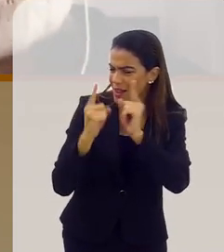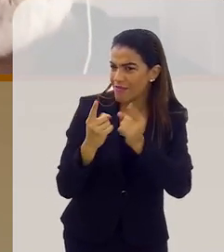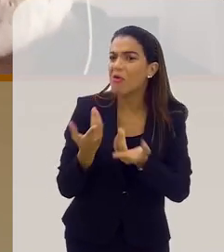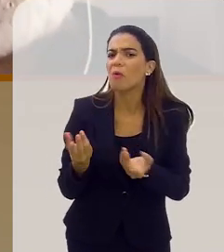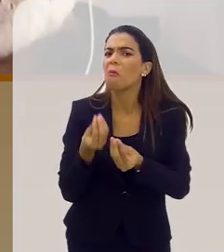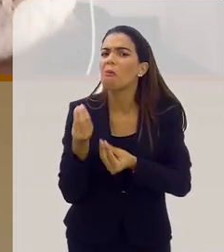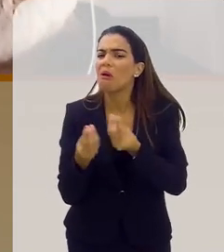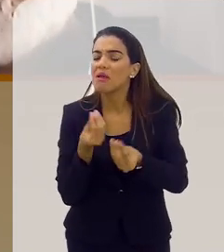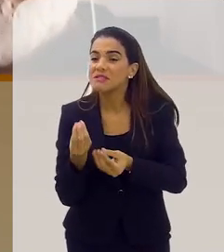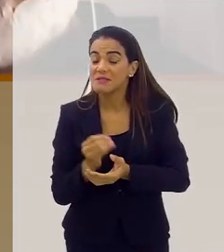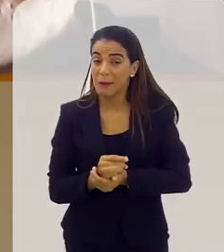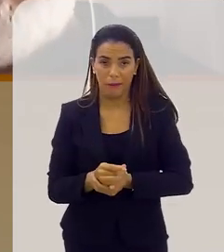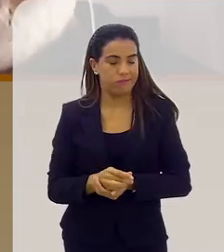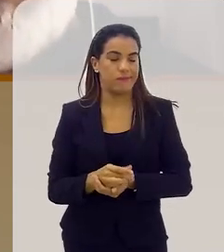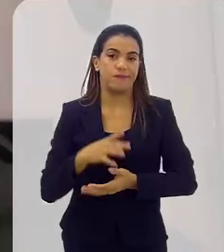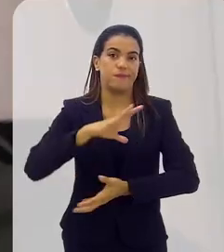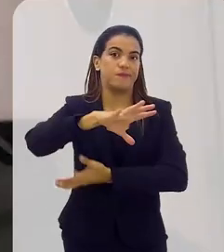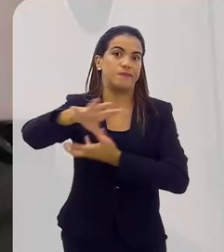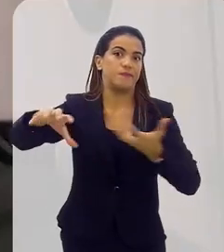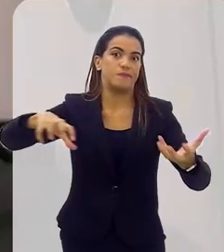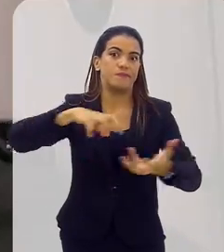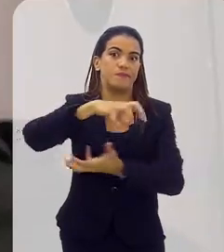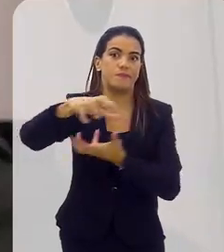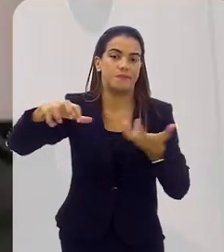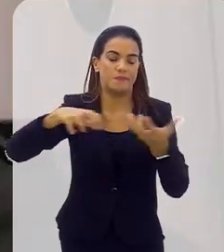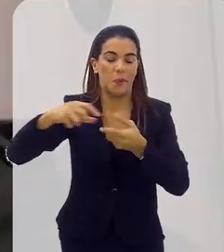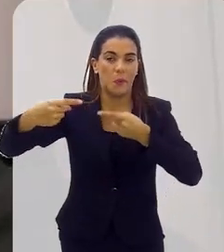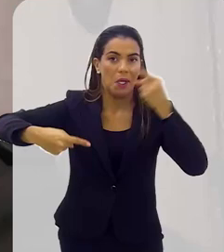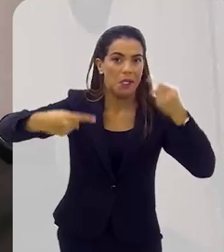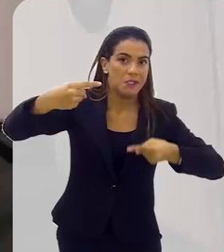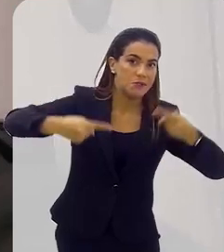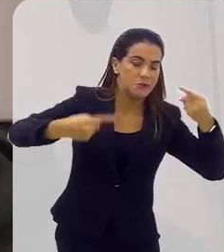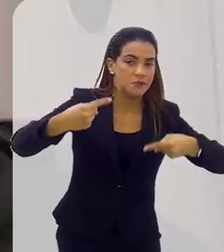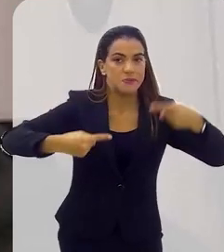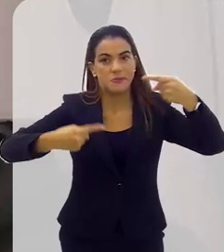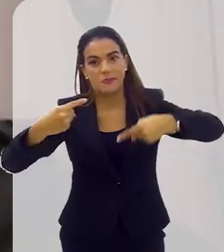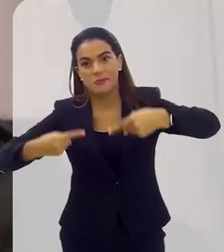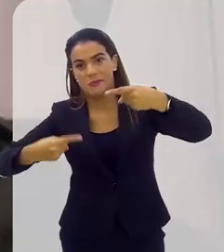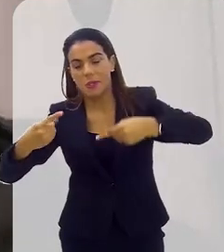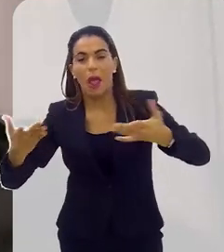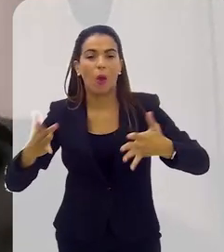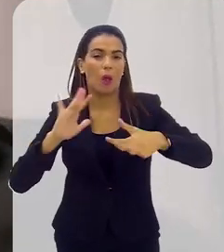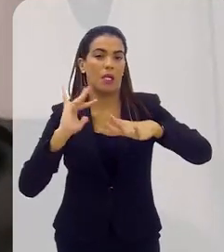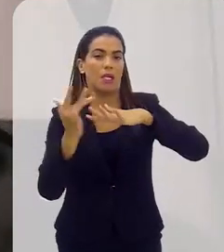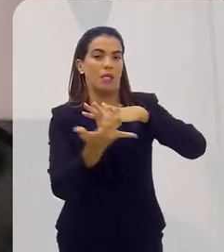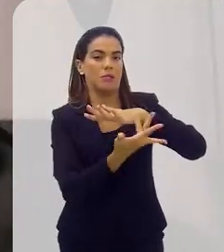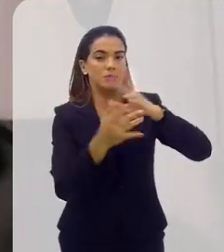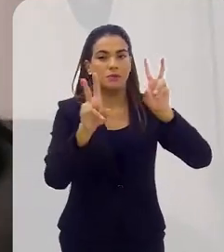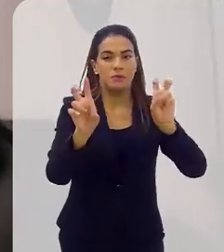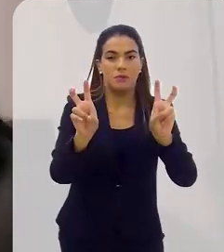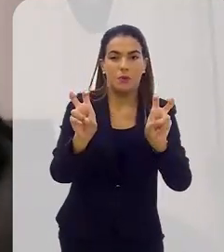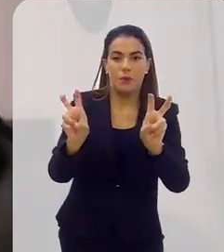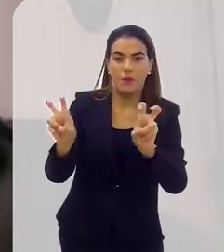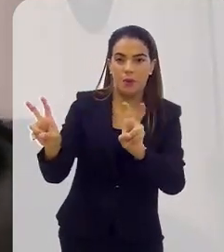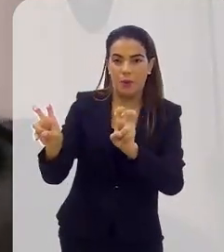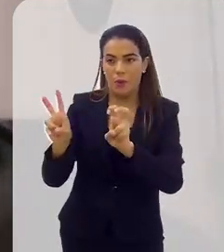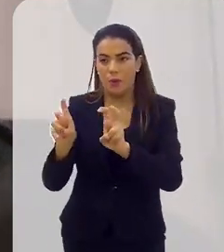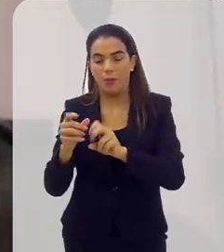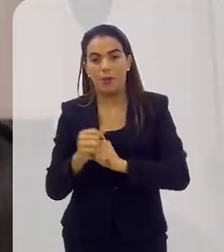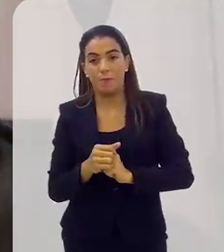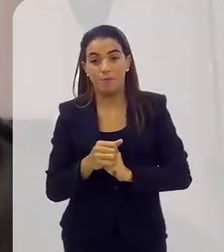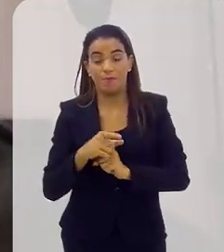Como é que está isso? Aí existe uma polêmica muito grande, não sei se é polêmica, eu acho que é uma discussão que está sendo colocada agora nas redes sociais com